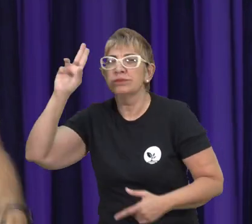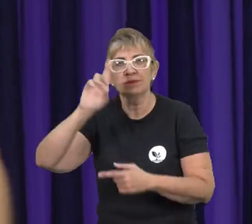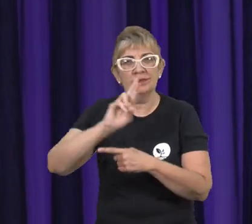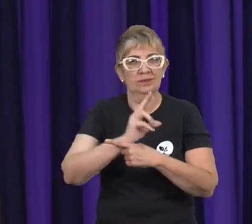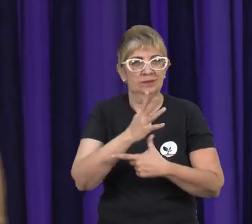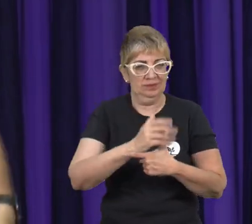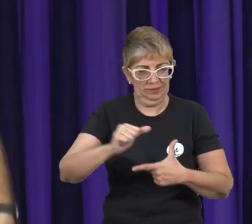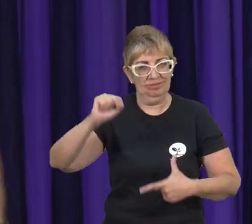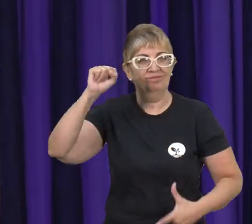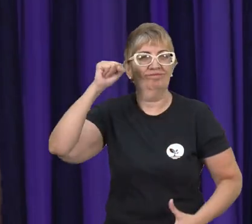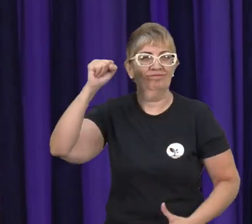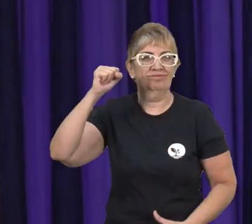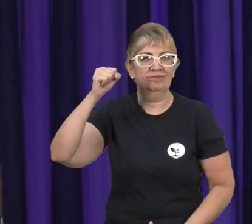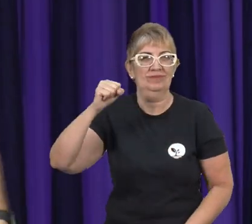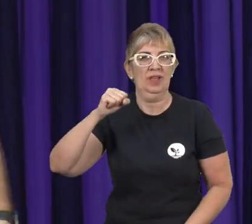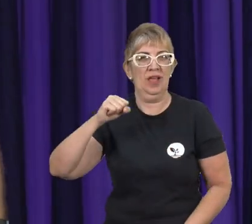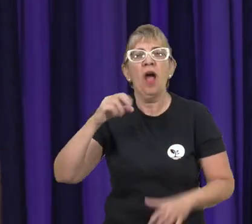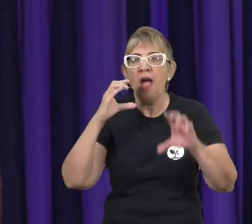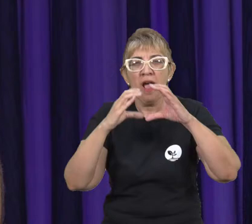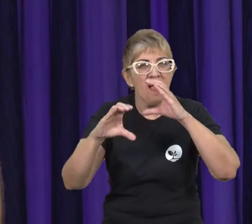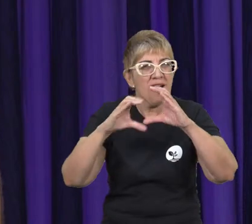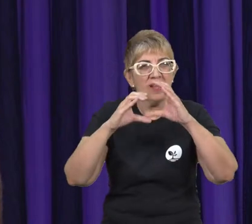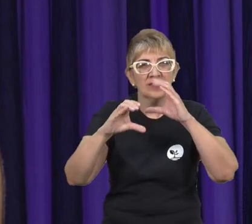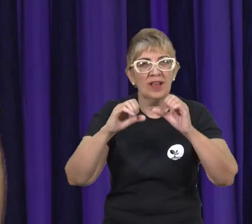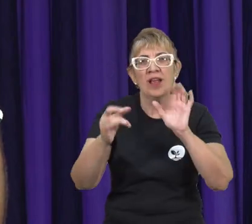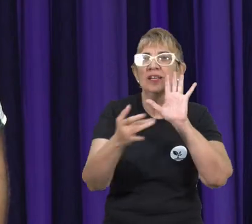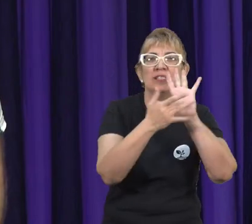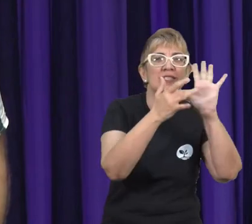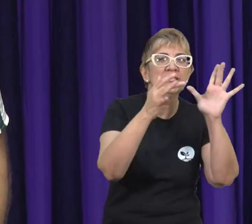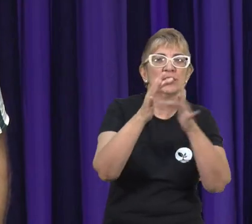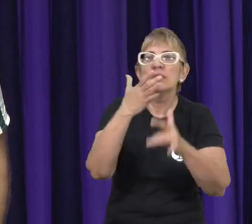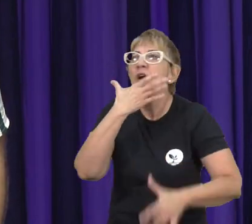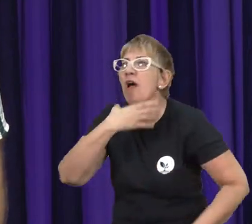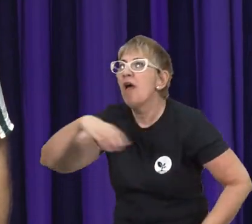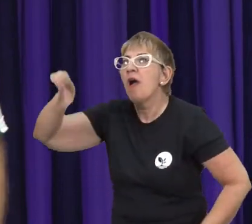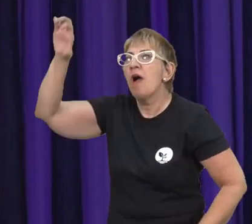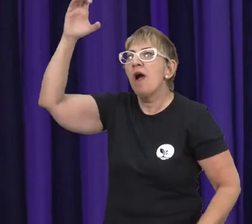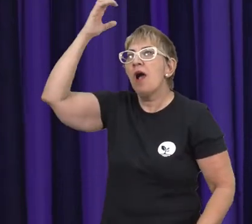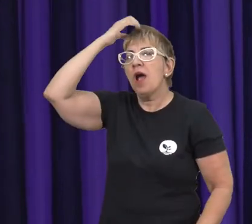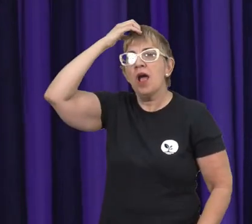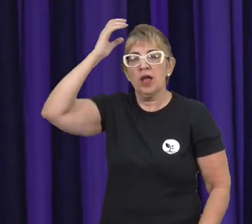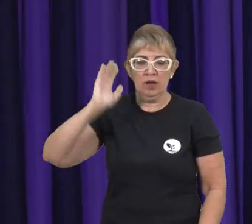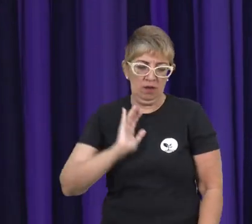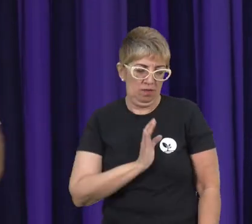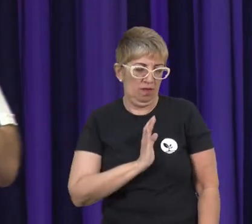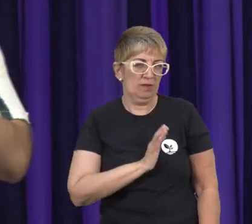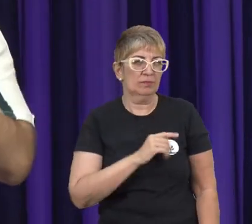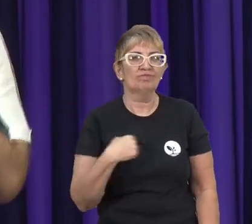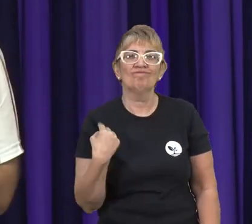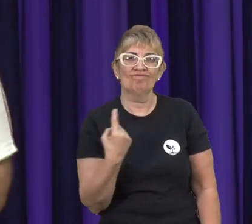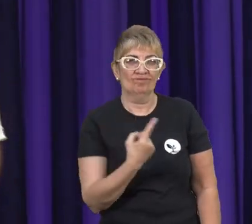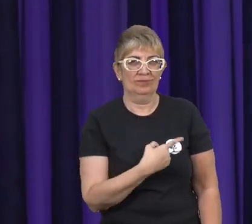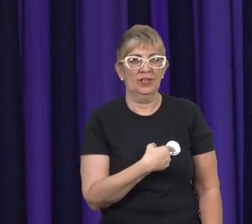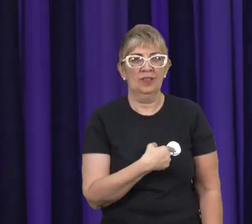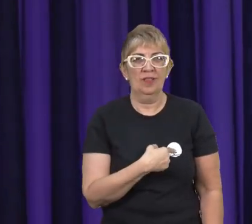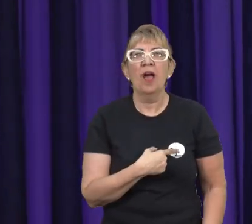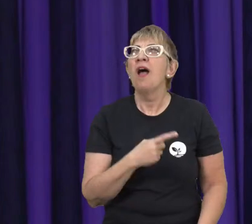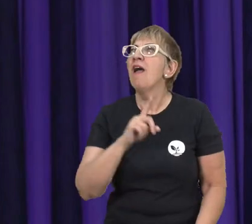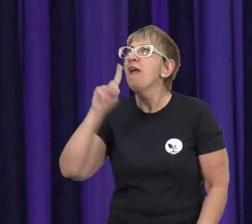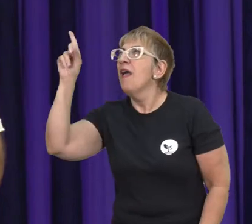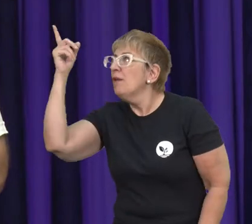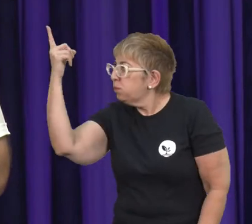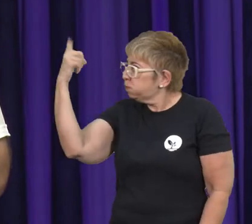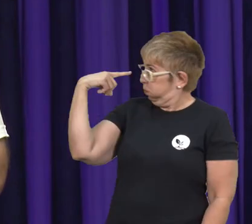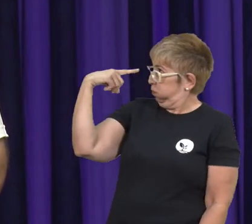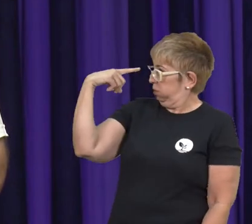vamos cantar agora, na próxima canção, que Jesus é o Rei dos nossos corações. Ele é quem governa o